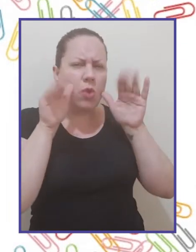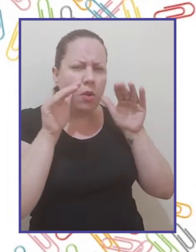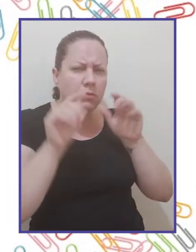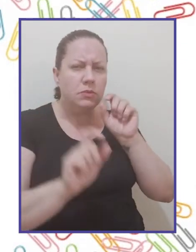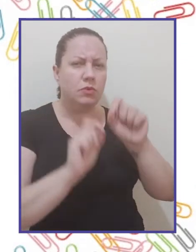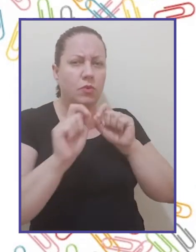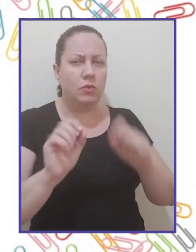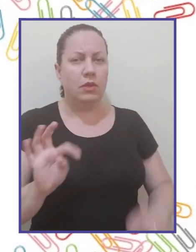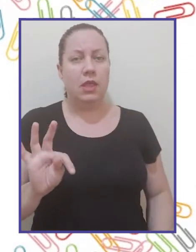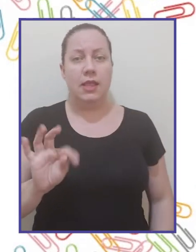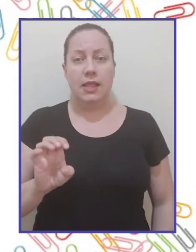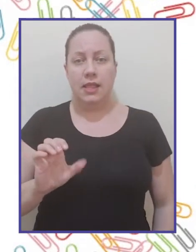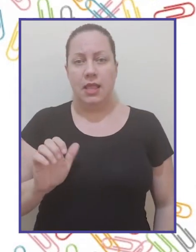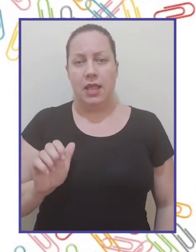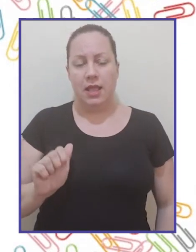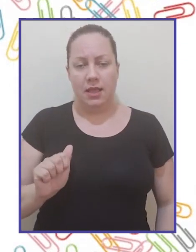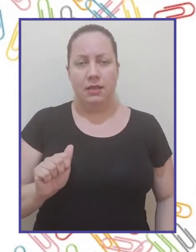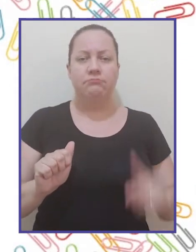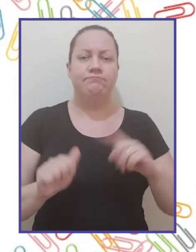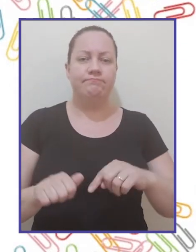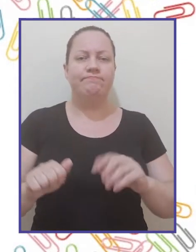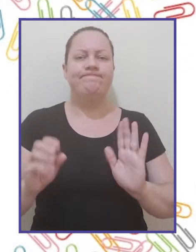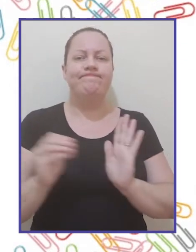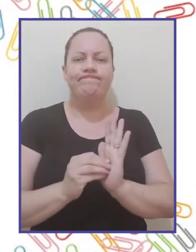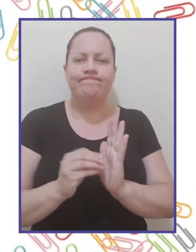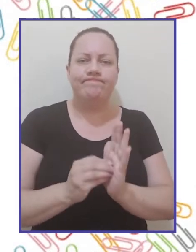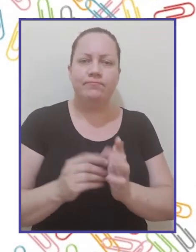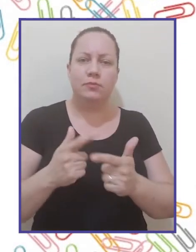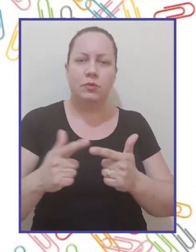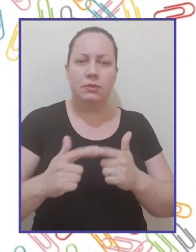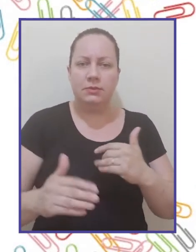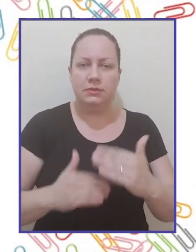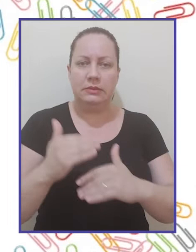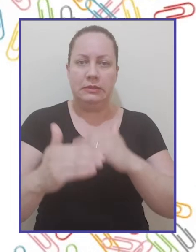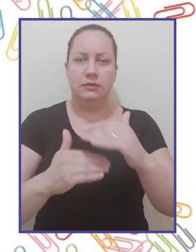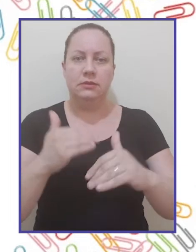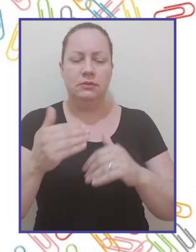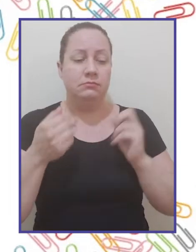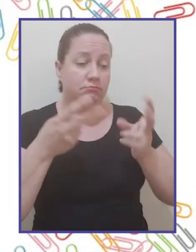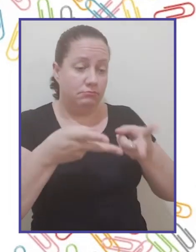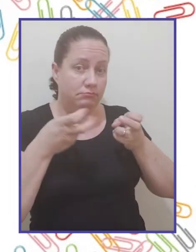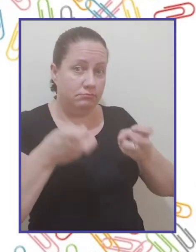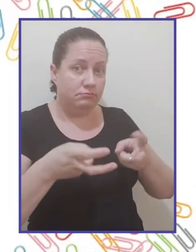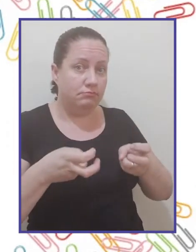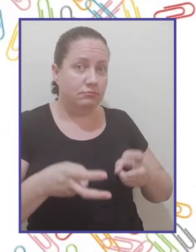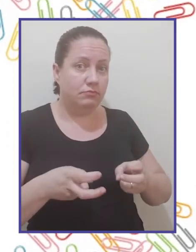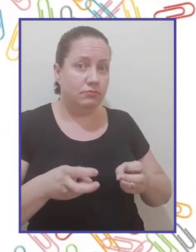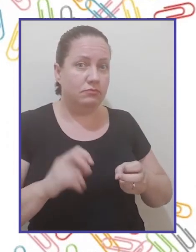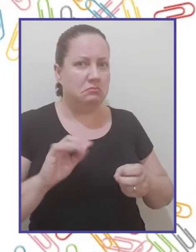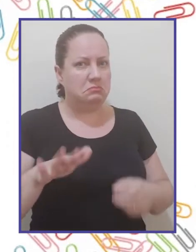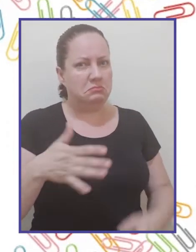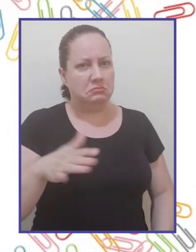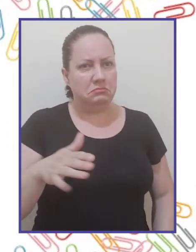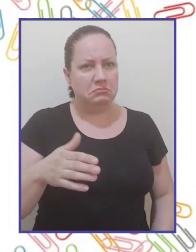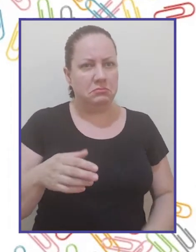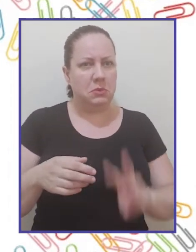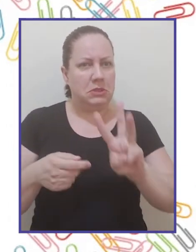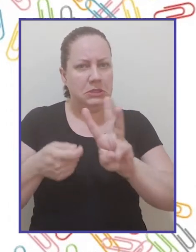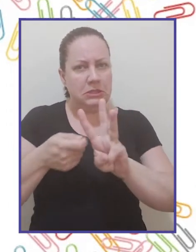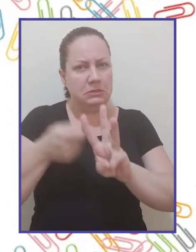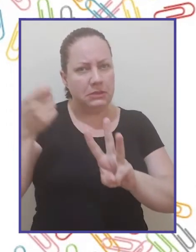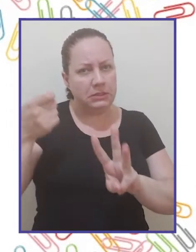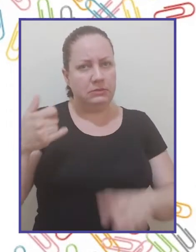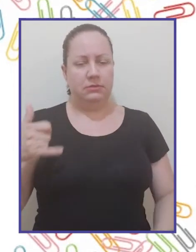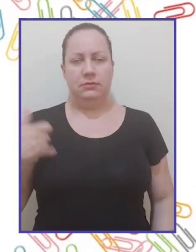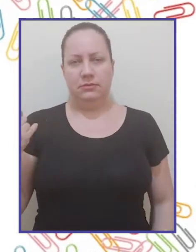observaram que o TEA é uma irregularidade no desenvolvimento que pode ser percebida por volta dos 3